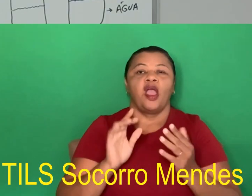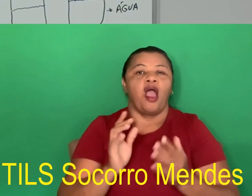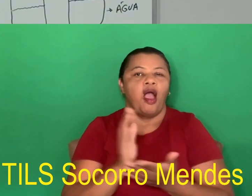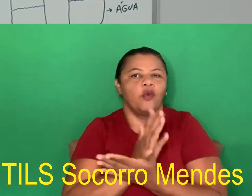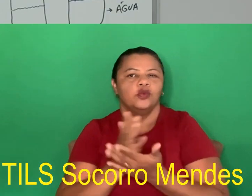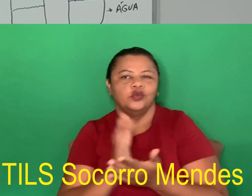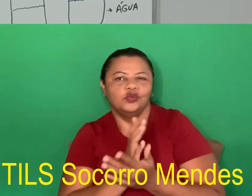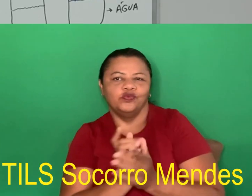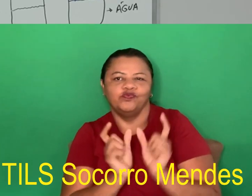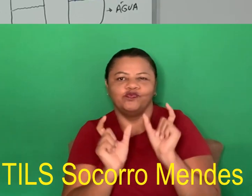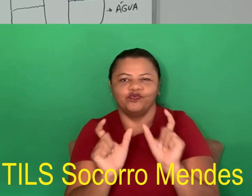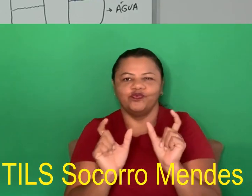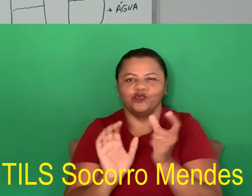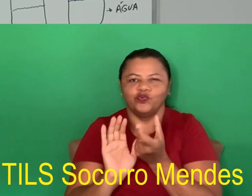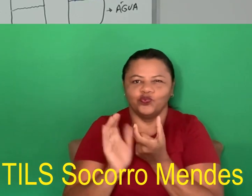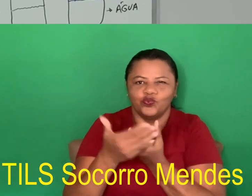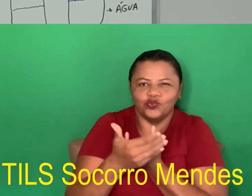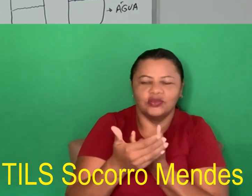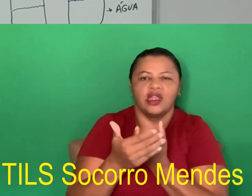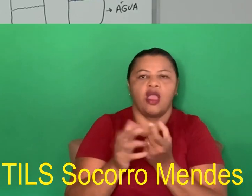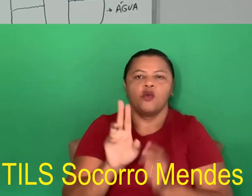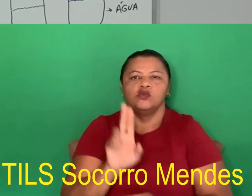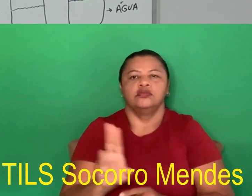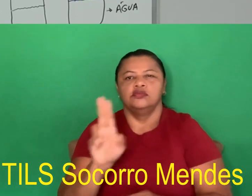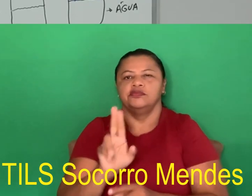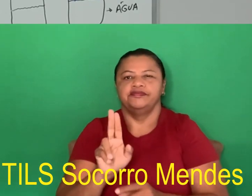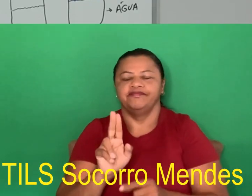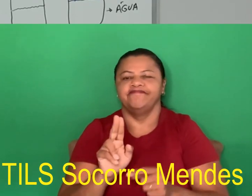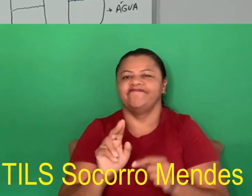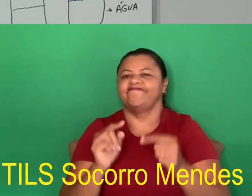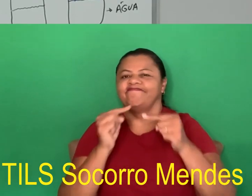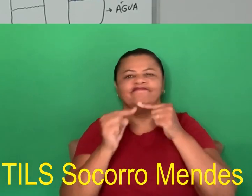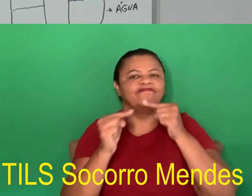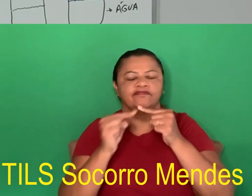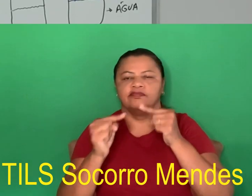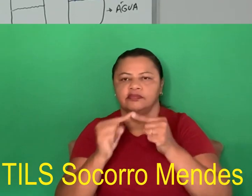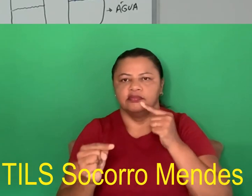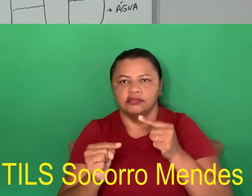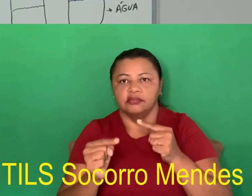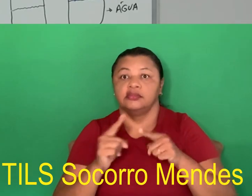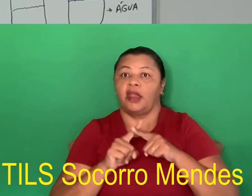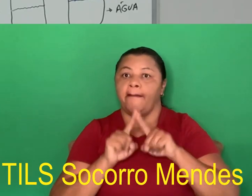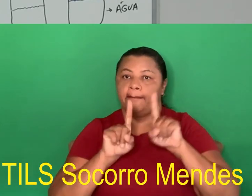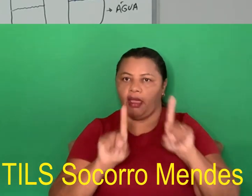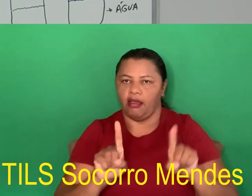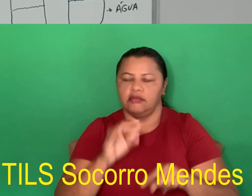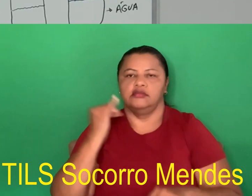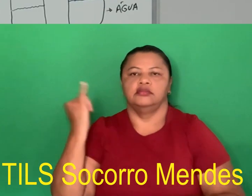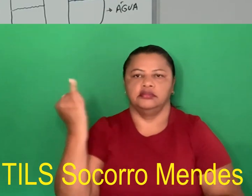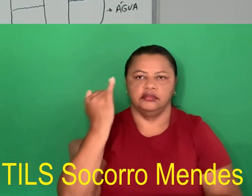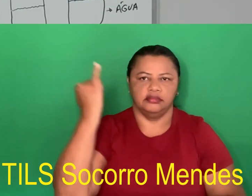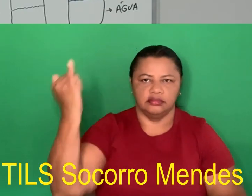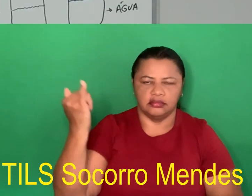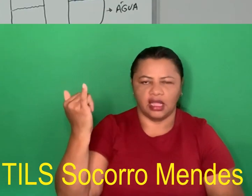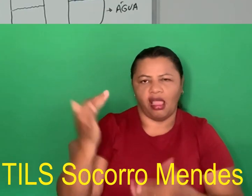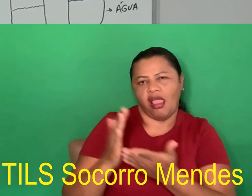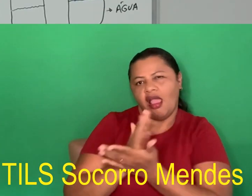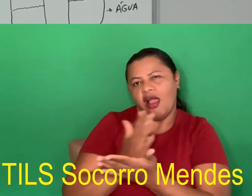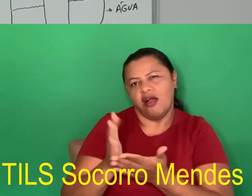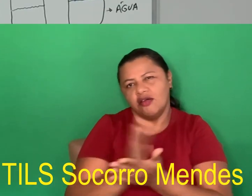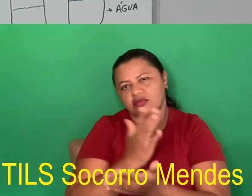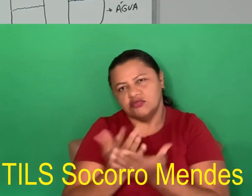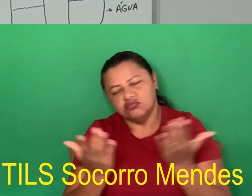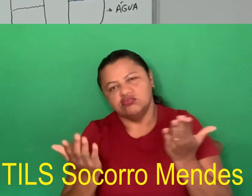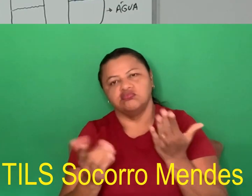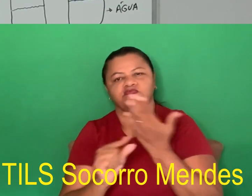usadas equivocadamente e às vezes até nós negligenciamos, mas são importantes porque é muito comum elaboradores às